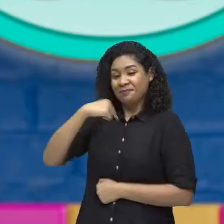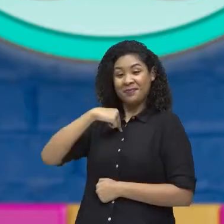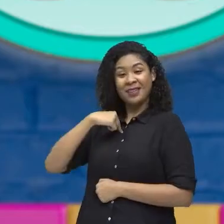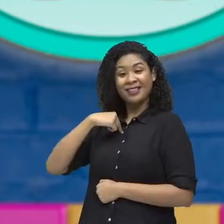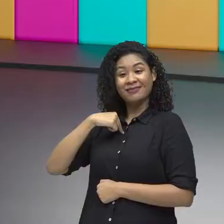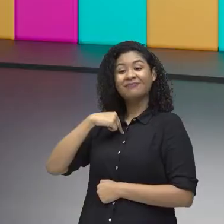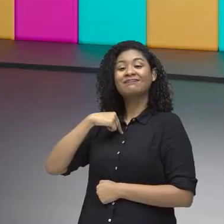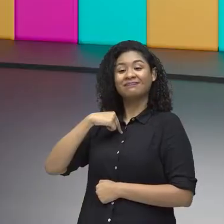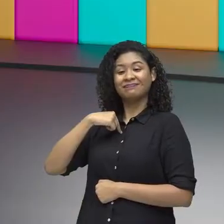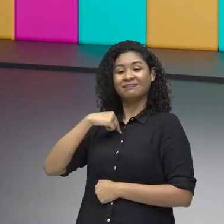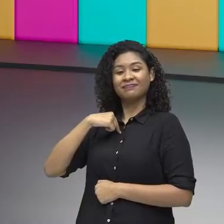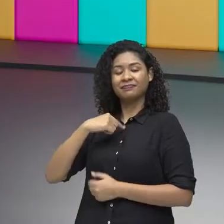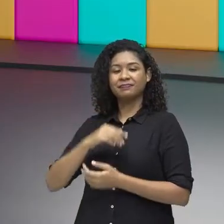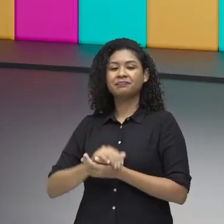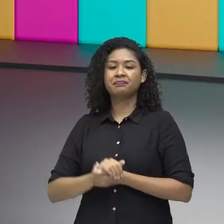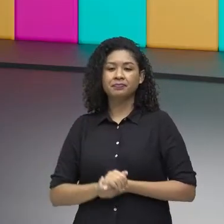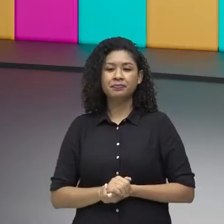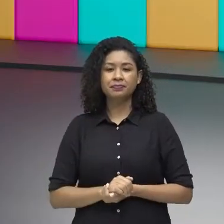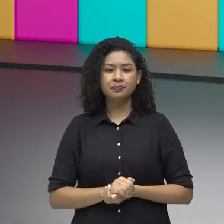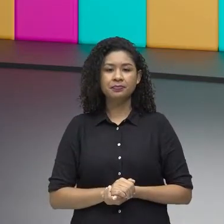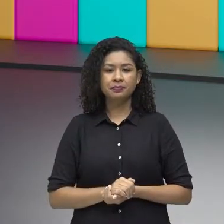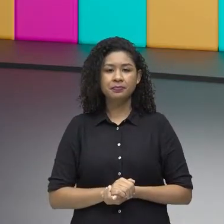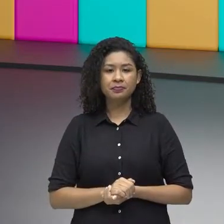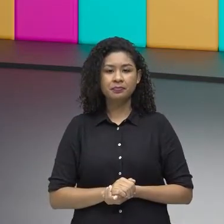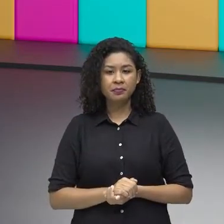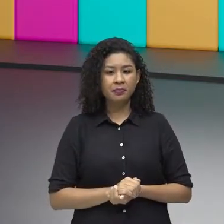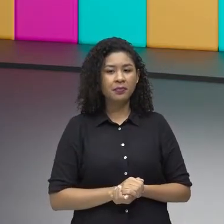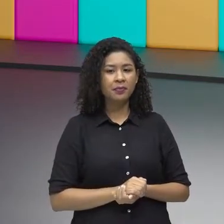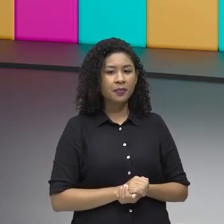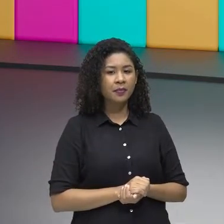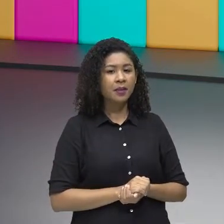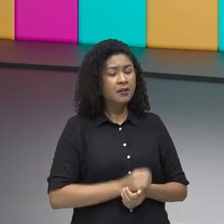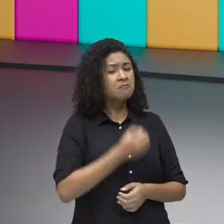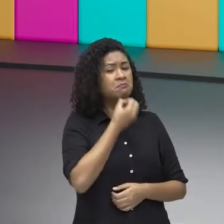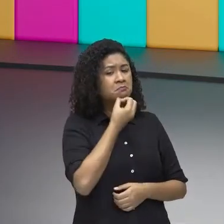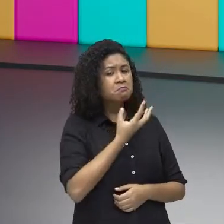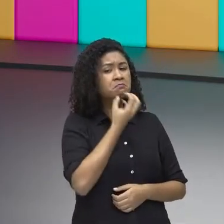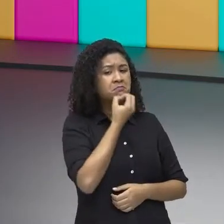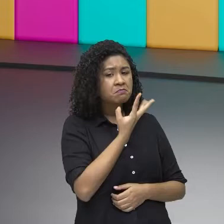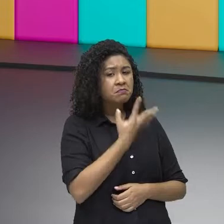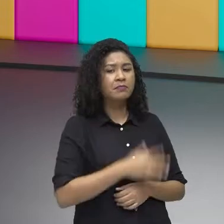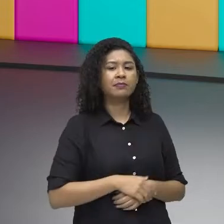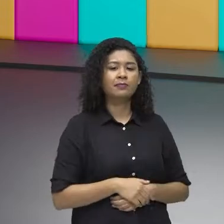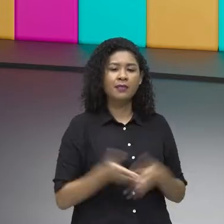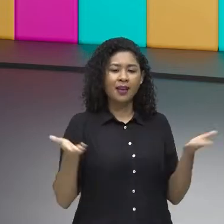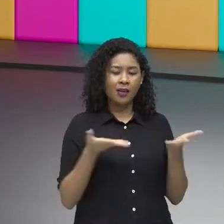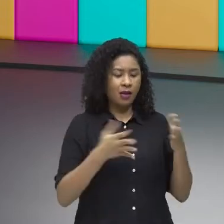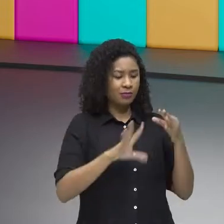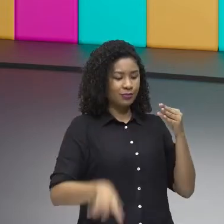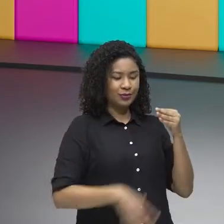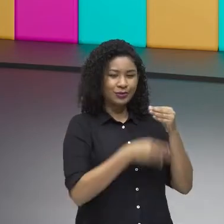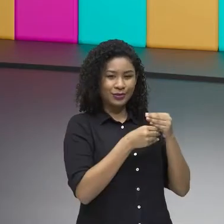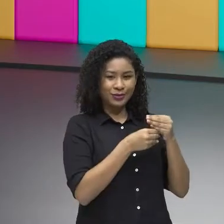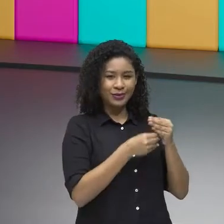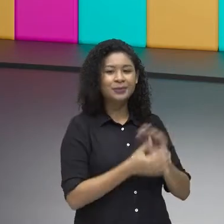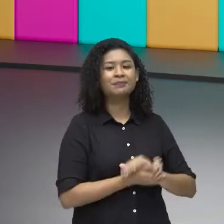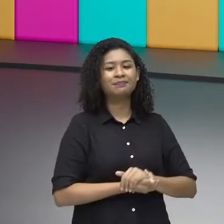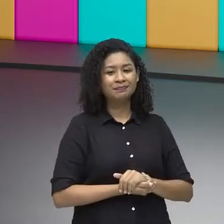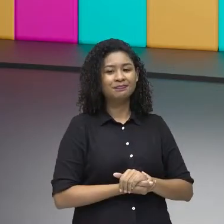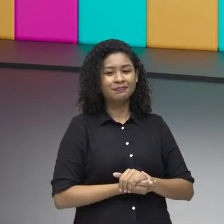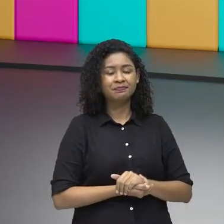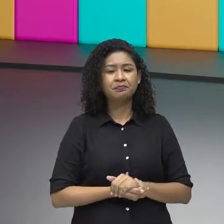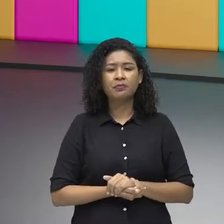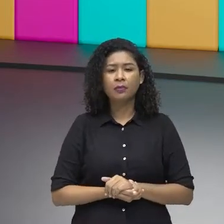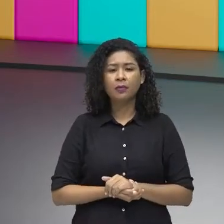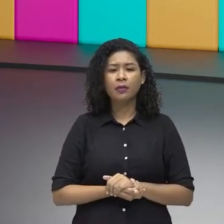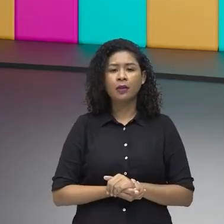processo. Muito bem. E aí, tomando aqui essa fala do Afonso, né, vamos colocar para você como que você